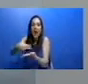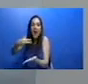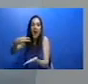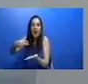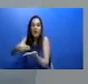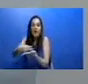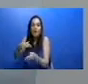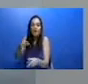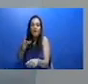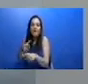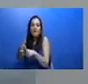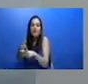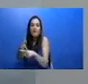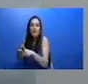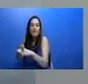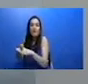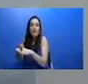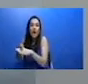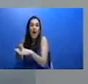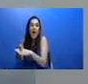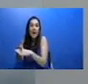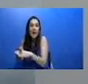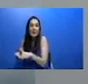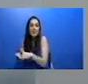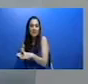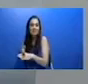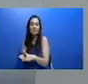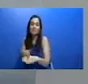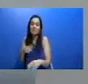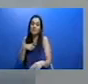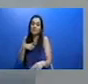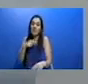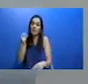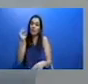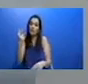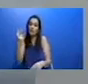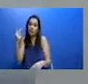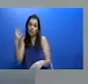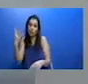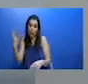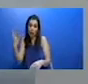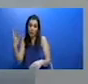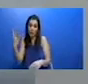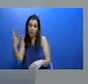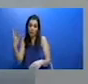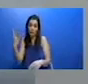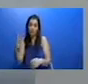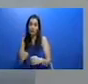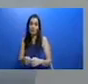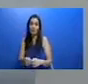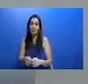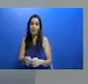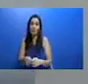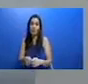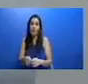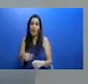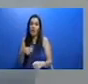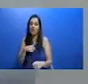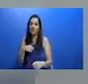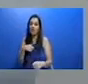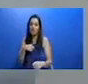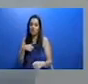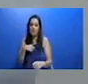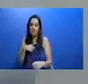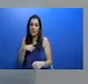potinho, nós temos 24 peças. Em 24, tem 2 dúzias. Mas aqui dentro eu tenho meia dúzia